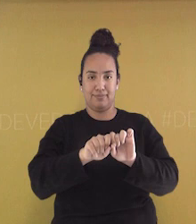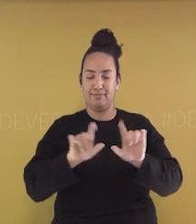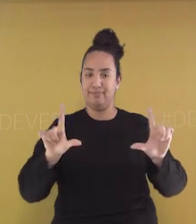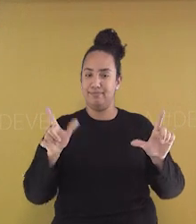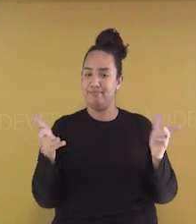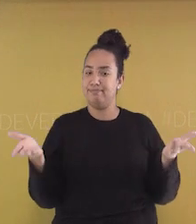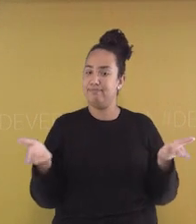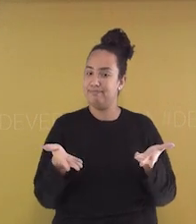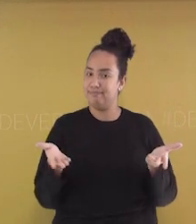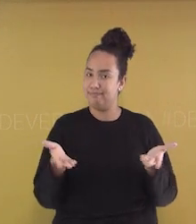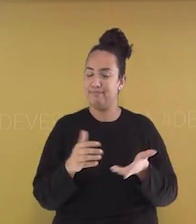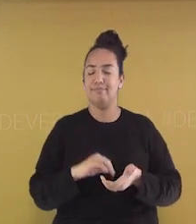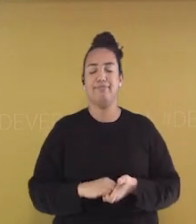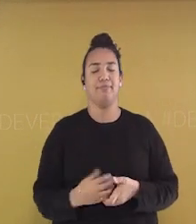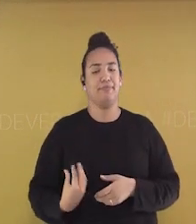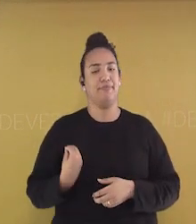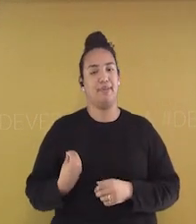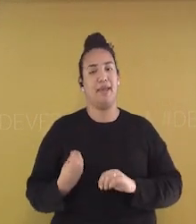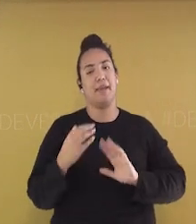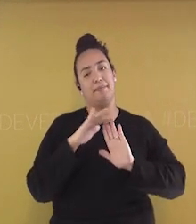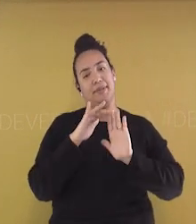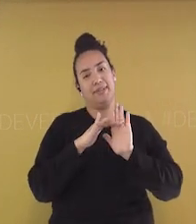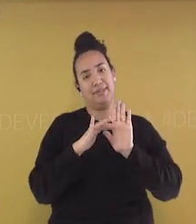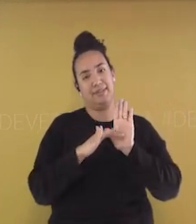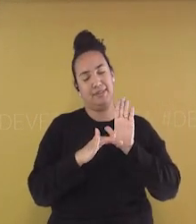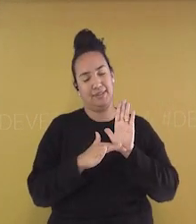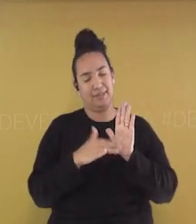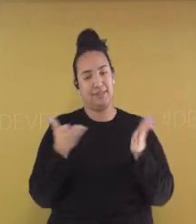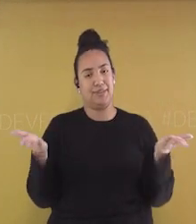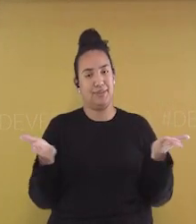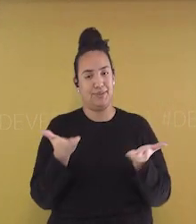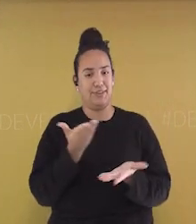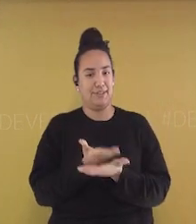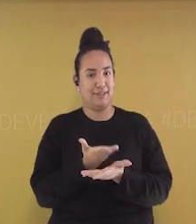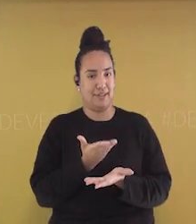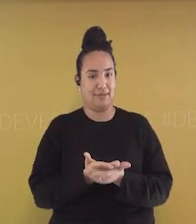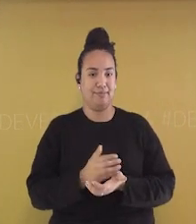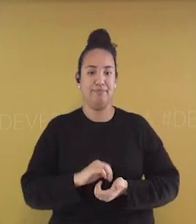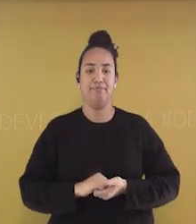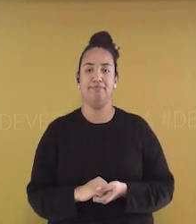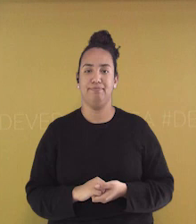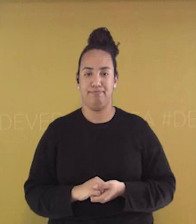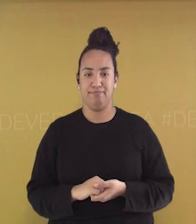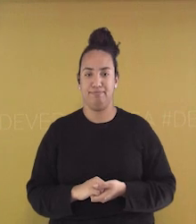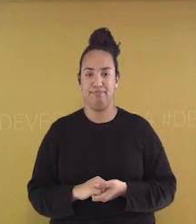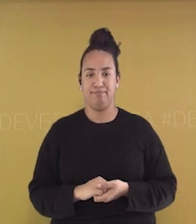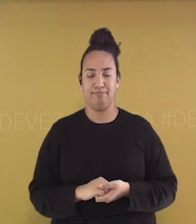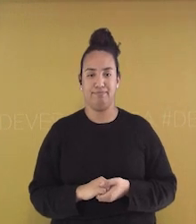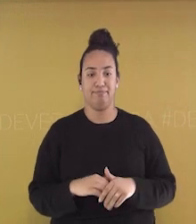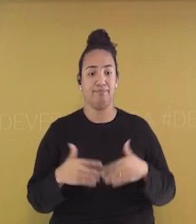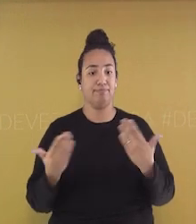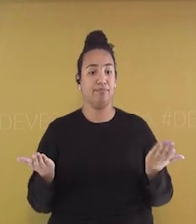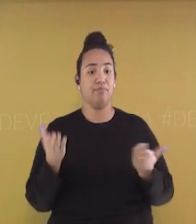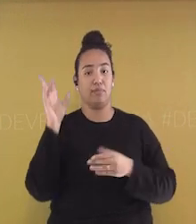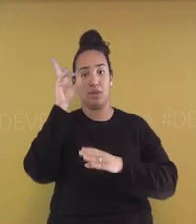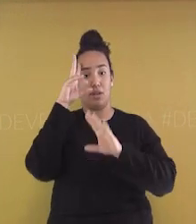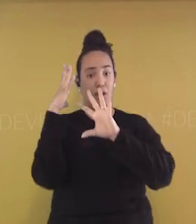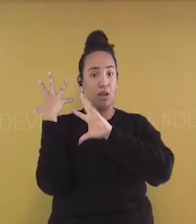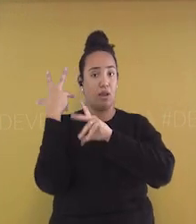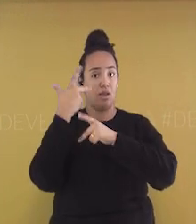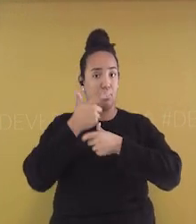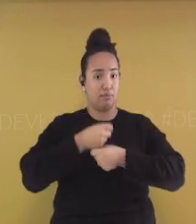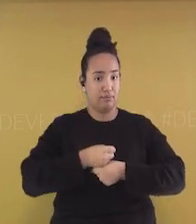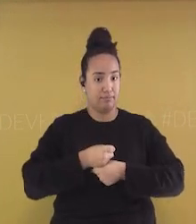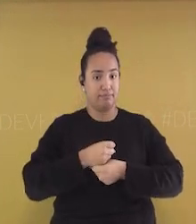sua presença nessa aula, ok? Vamos relembrar o que aprendemos na aula de hoje? Na aula